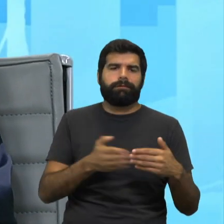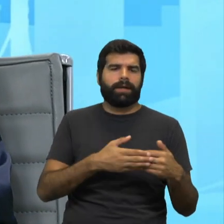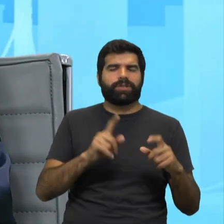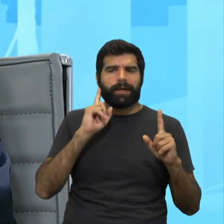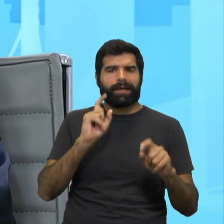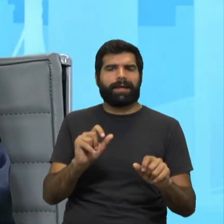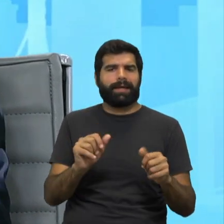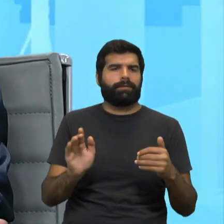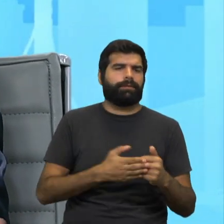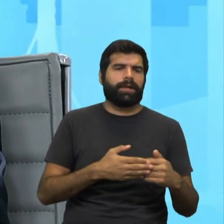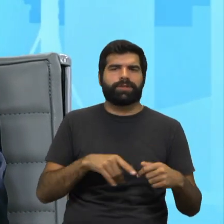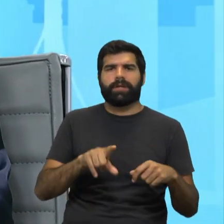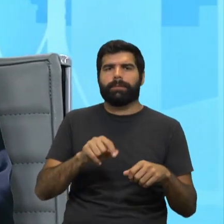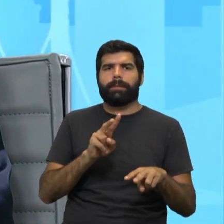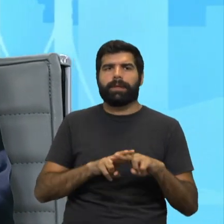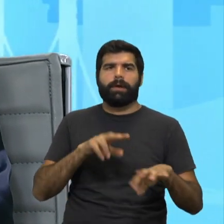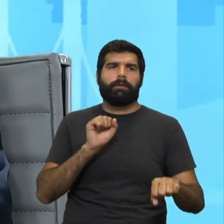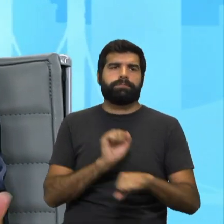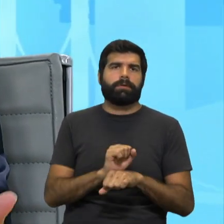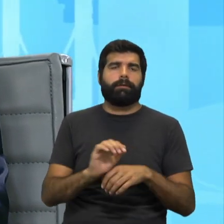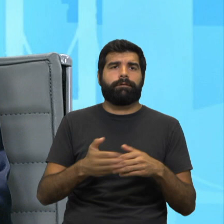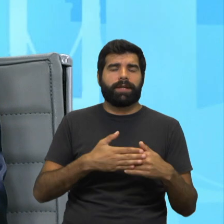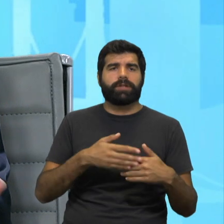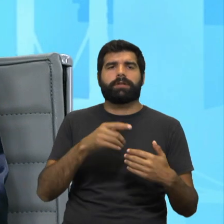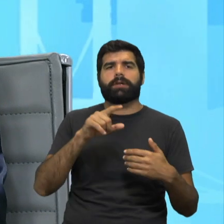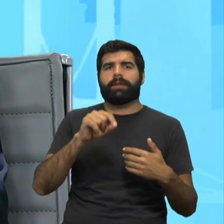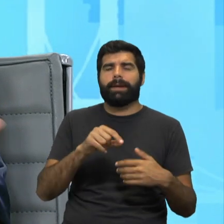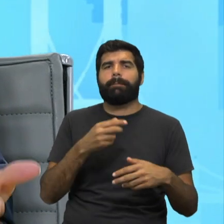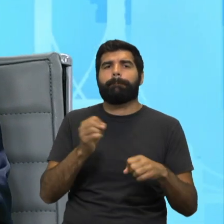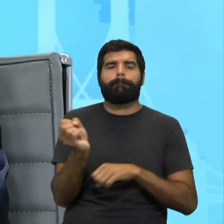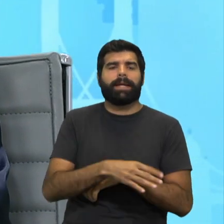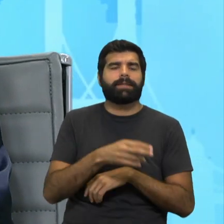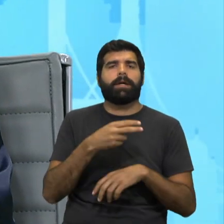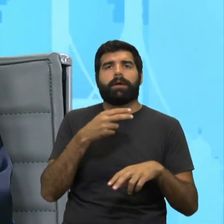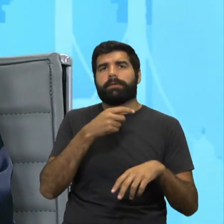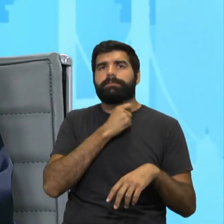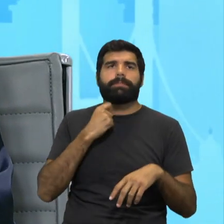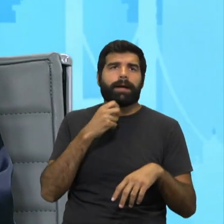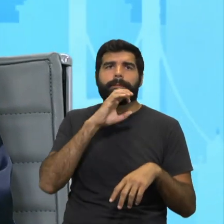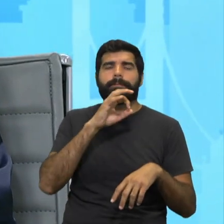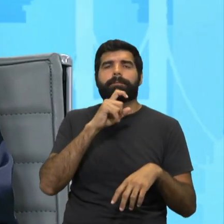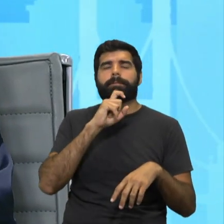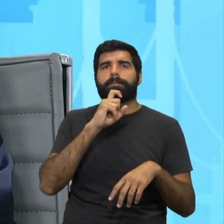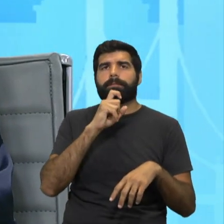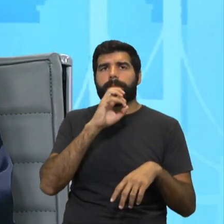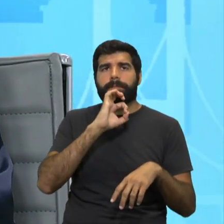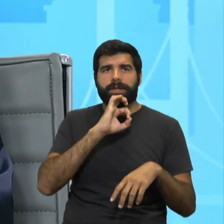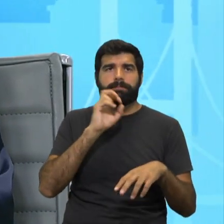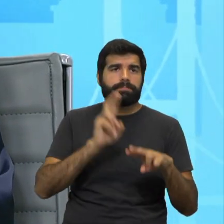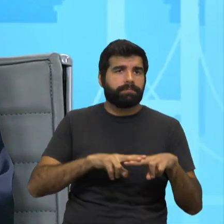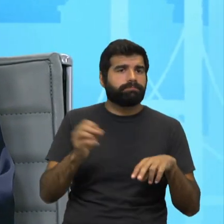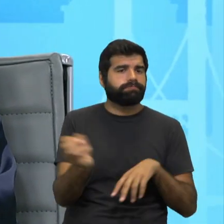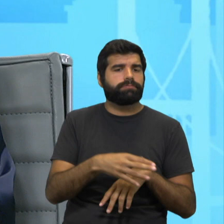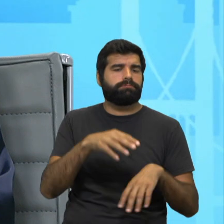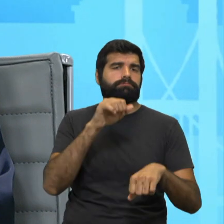rádios, a prisão de vários sacerdotes, a expulsão de religiosos e a própria prisão de um bispo. Tudo isto